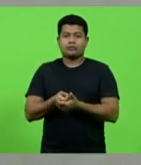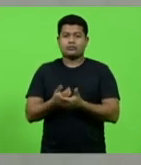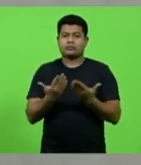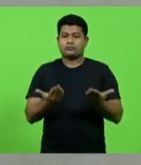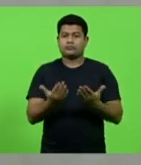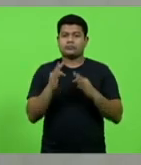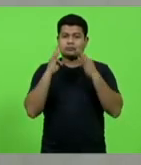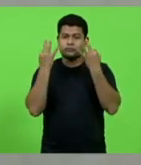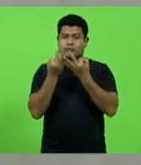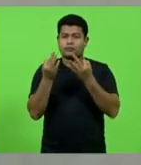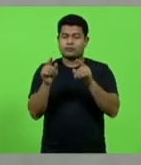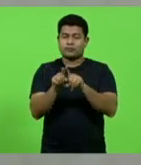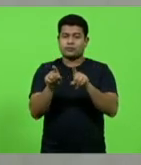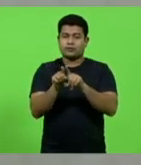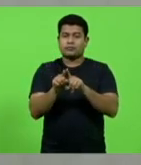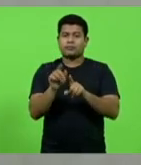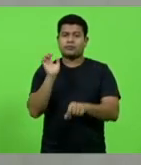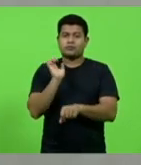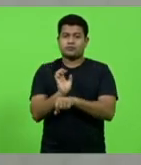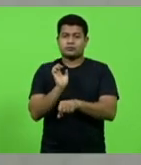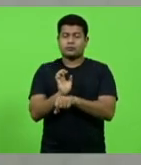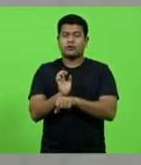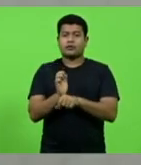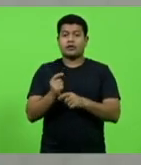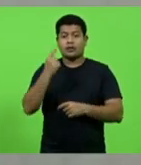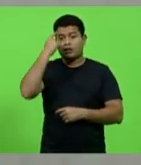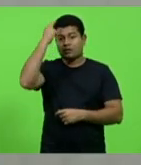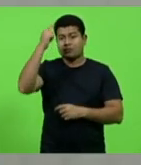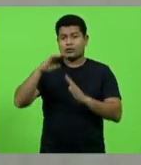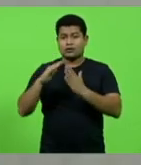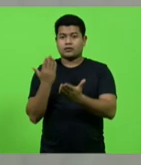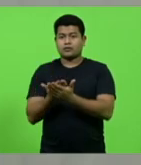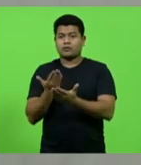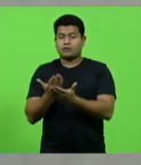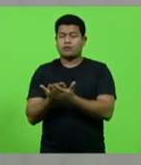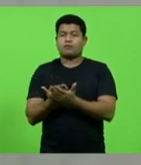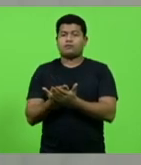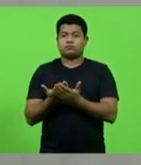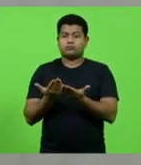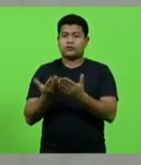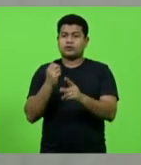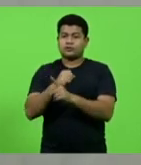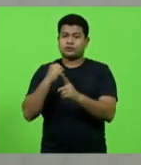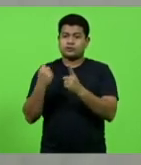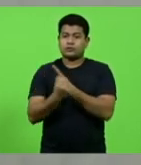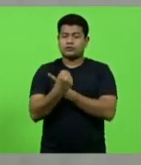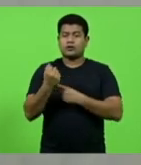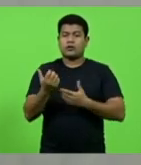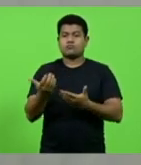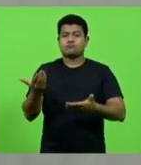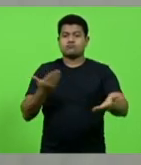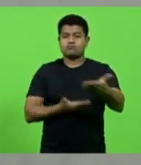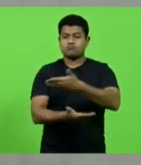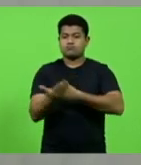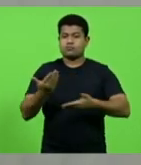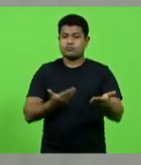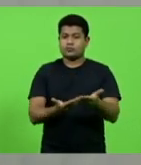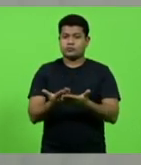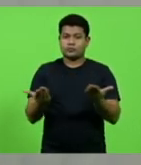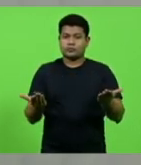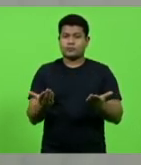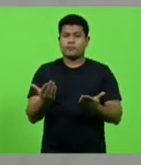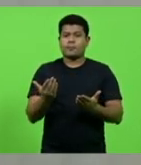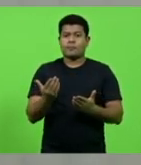que a escola é uma instância importante para a socialização e sociabilidade de crianças e jovens para a vida em